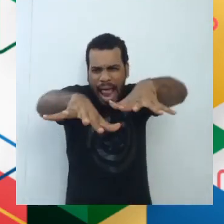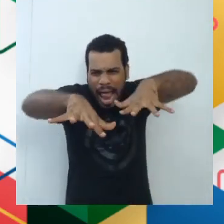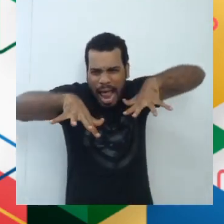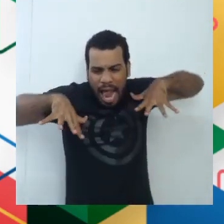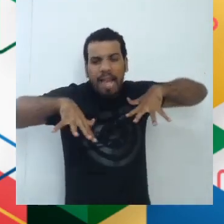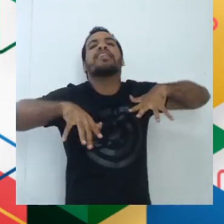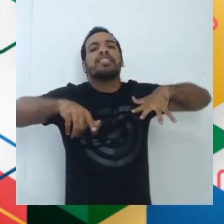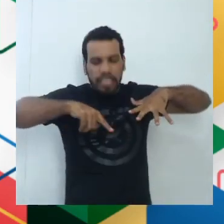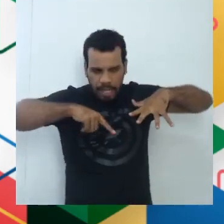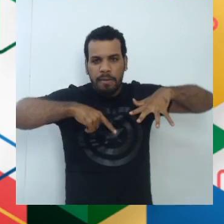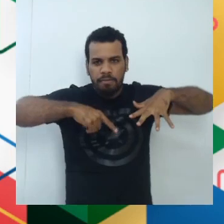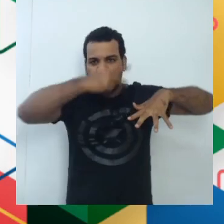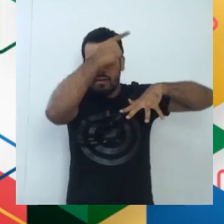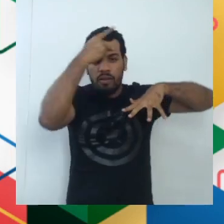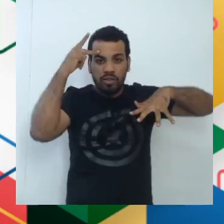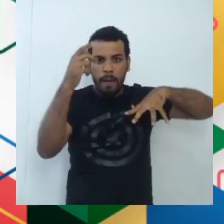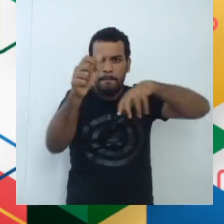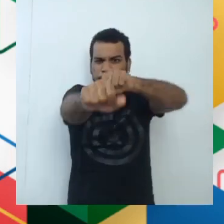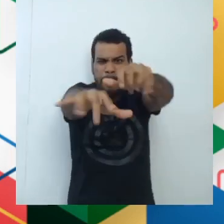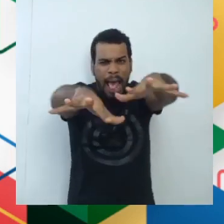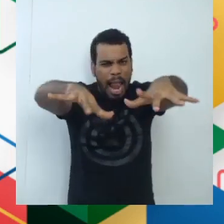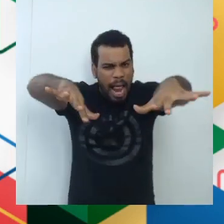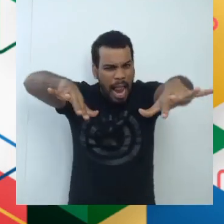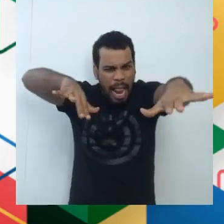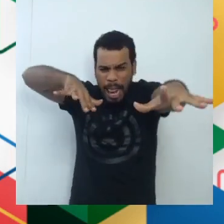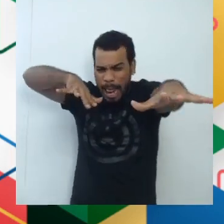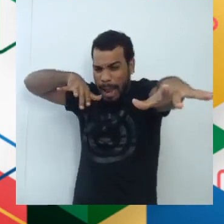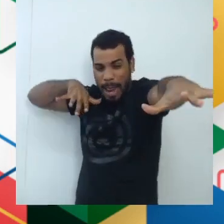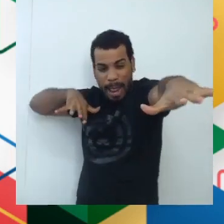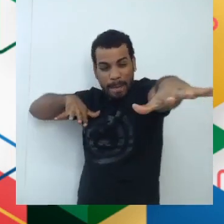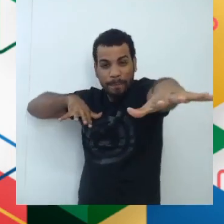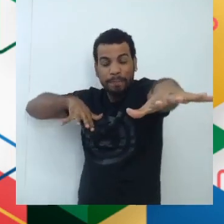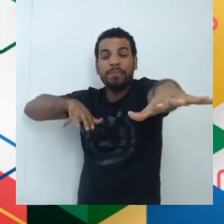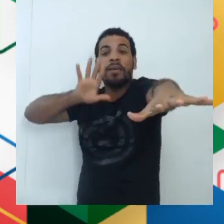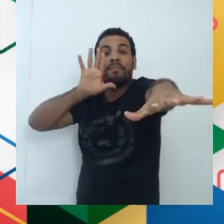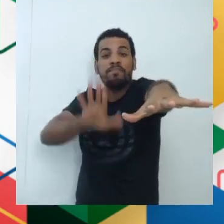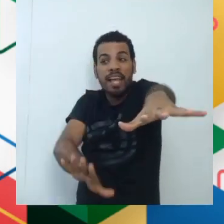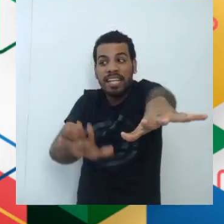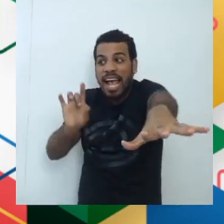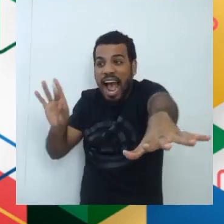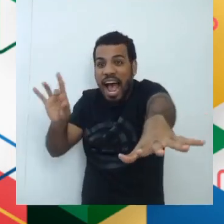Nós temos aí uma multidão, onde essa multidão ela tem